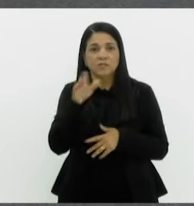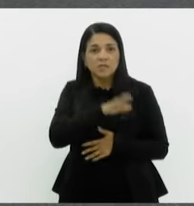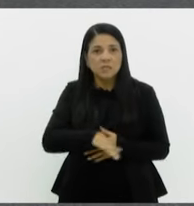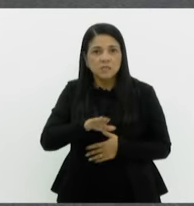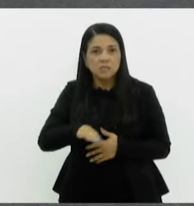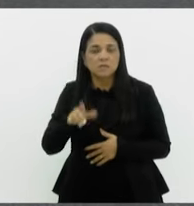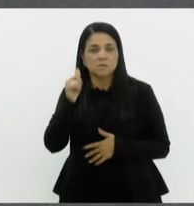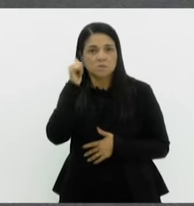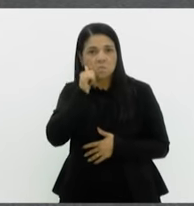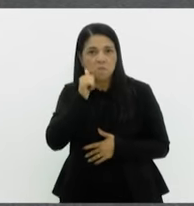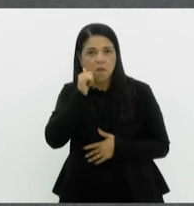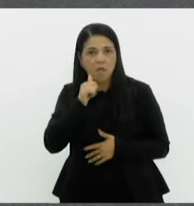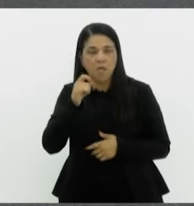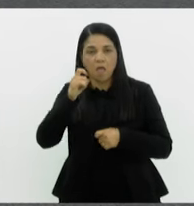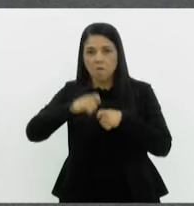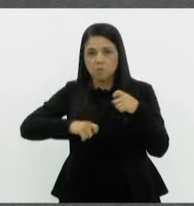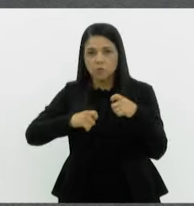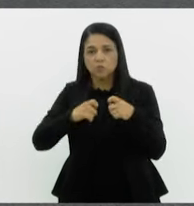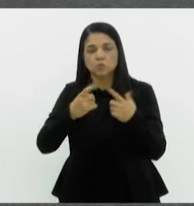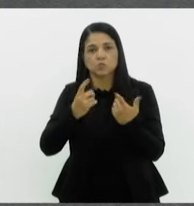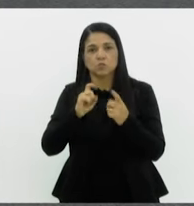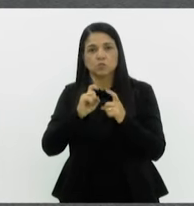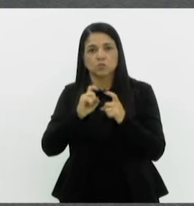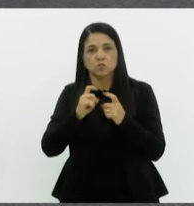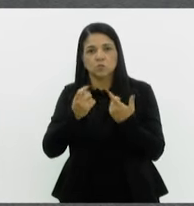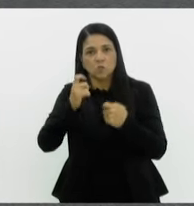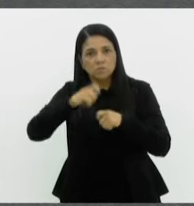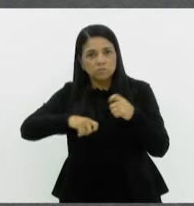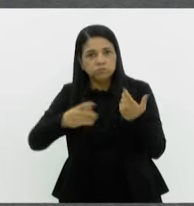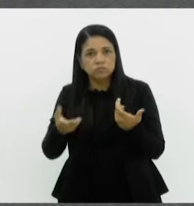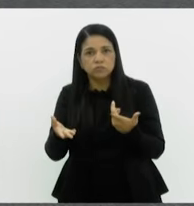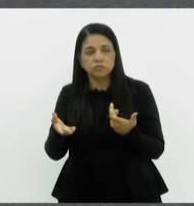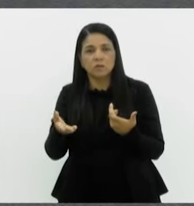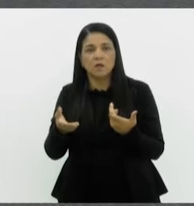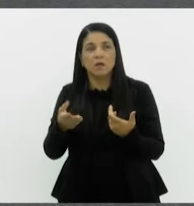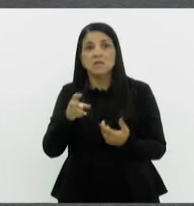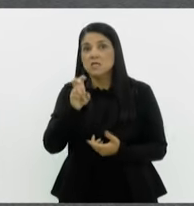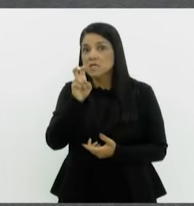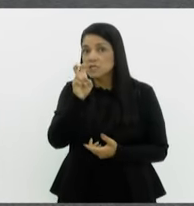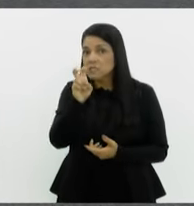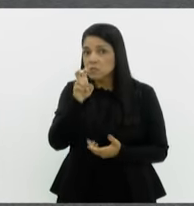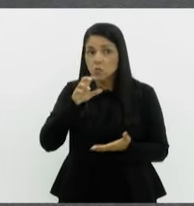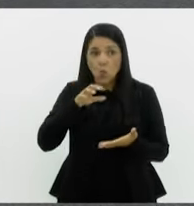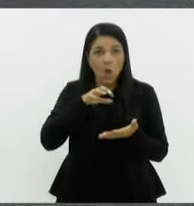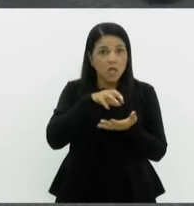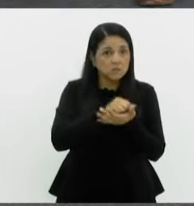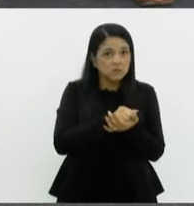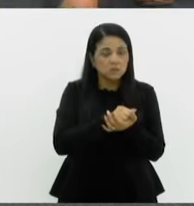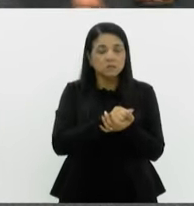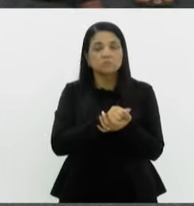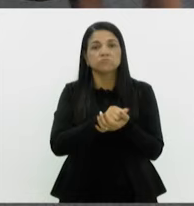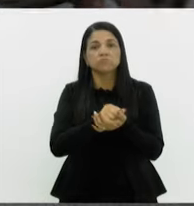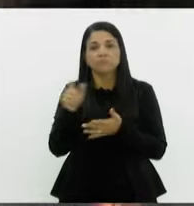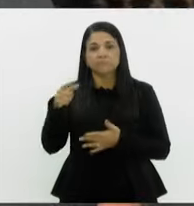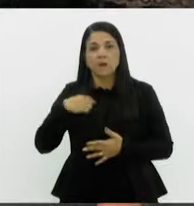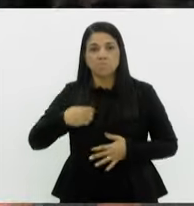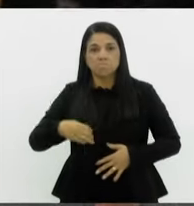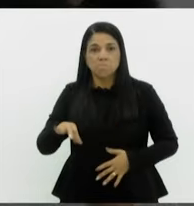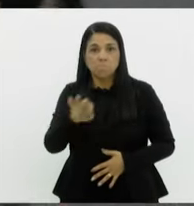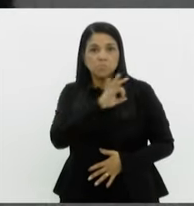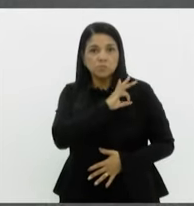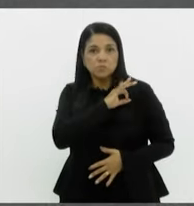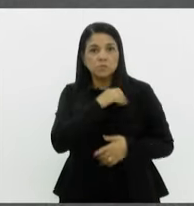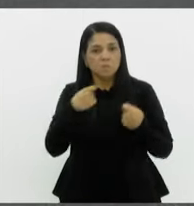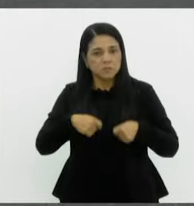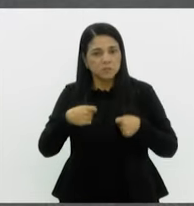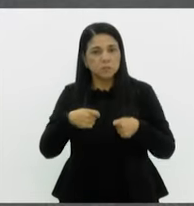sexuais, foram pelo menos 5 casos que a Brigada Militar teve que interceder. E então a